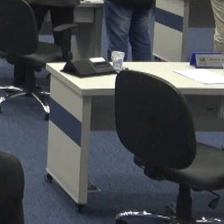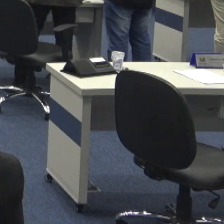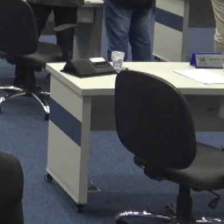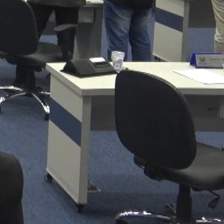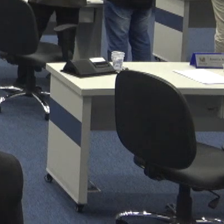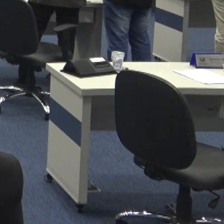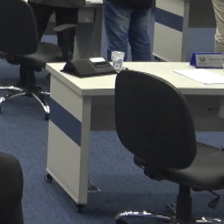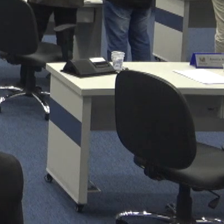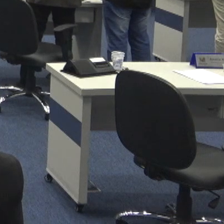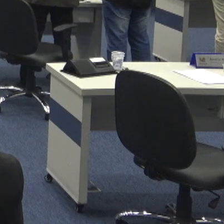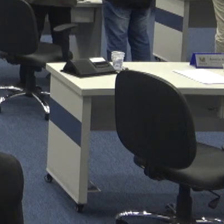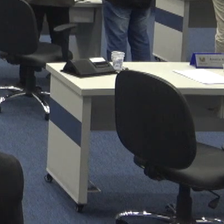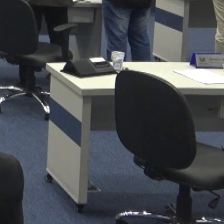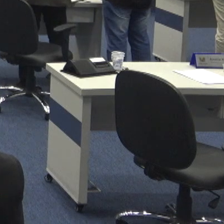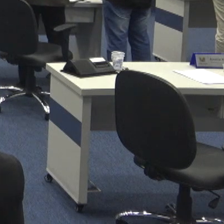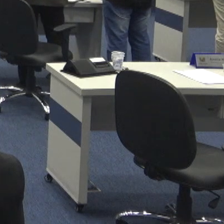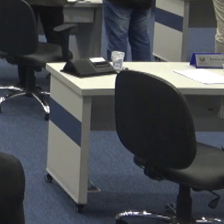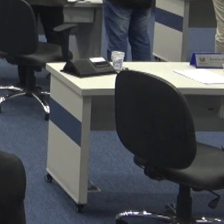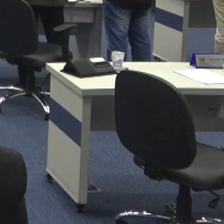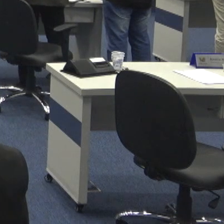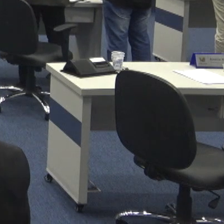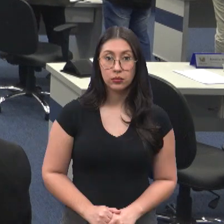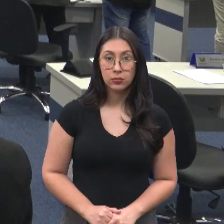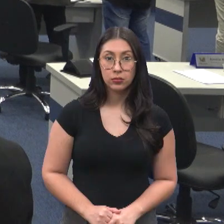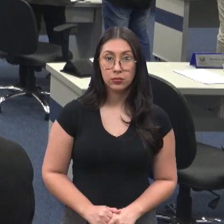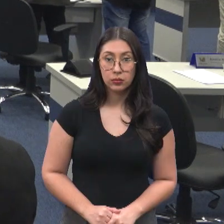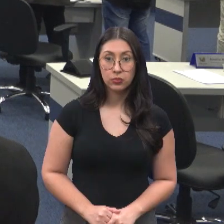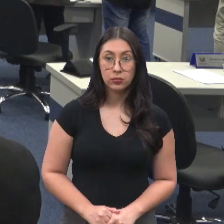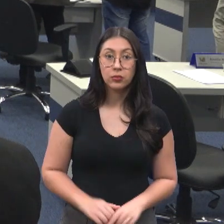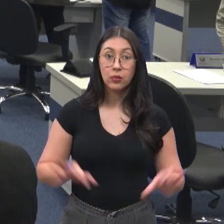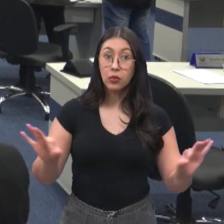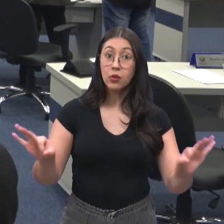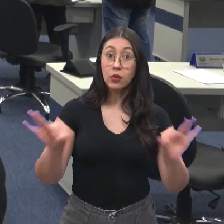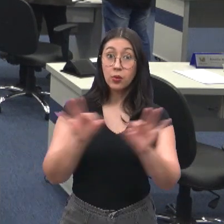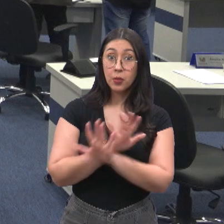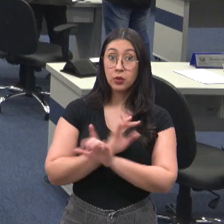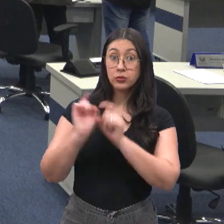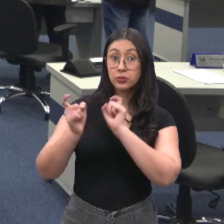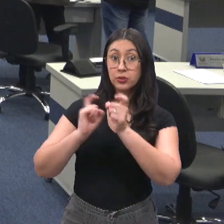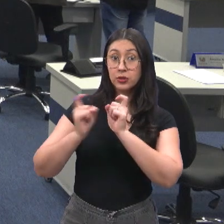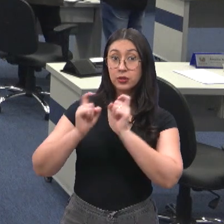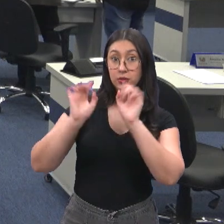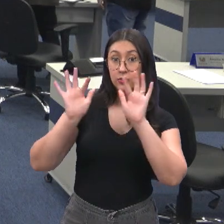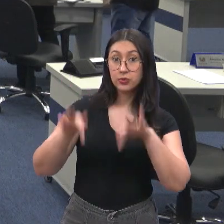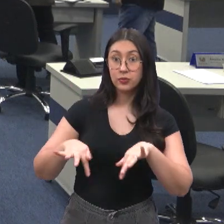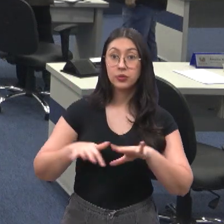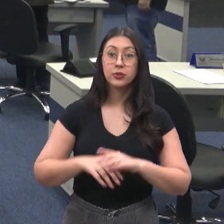Nada mais havendo a tratar, está encerrada a presente sessão.